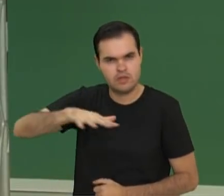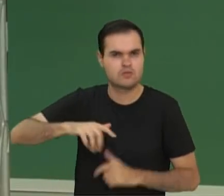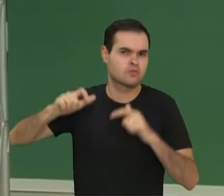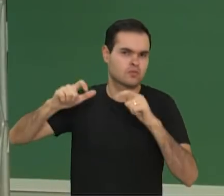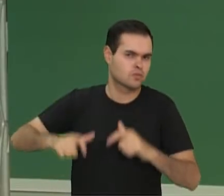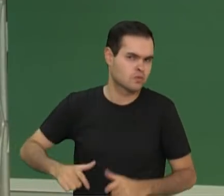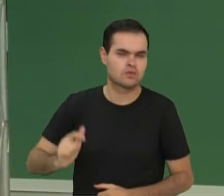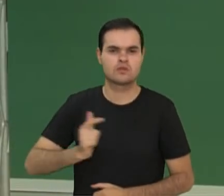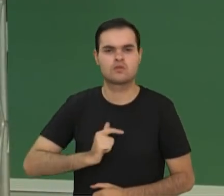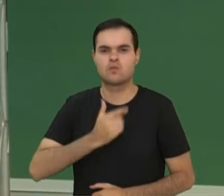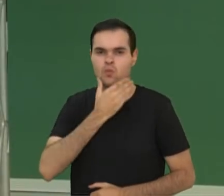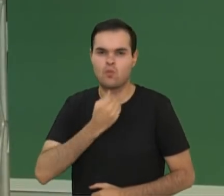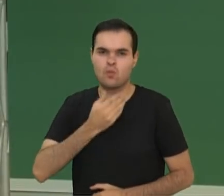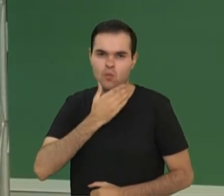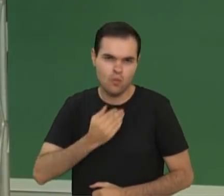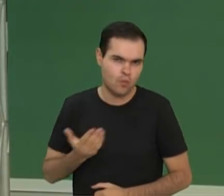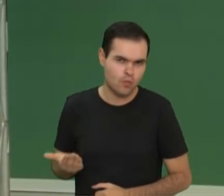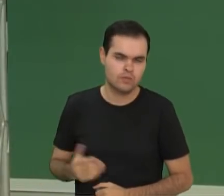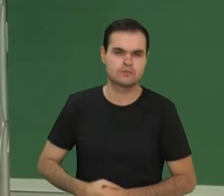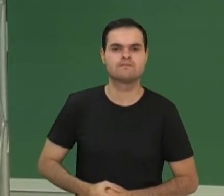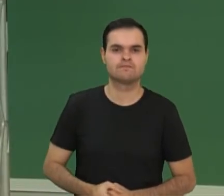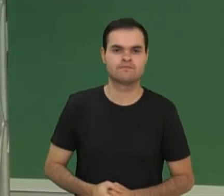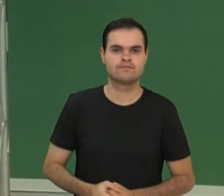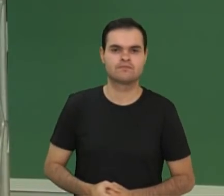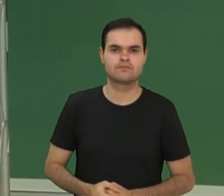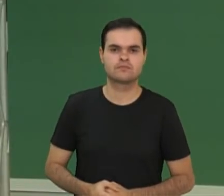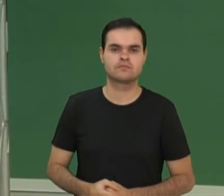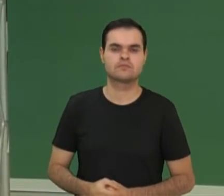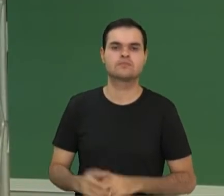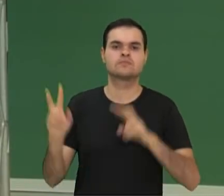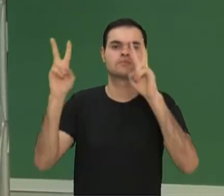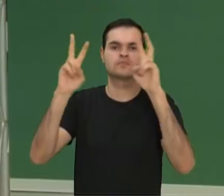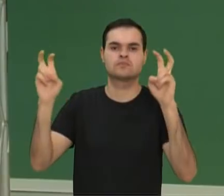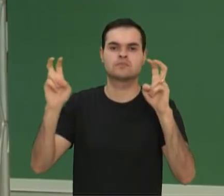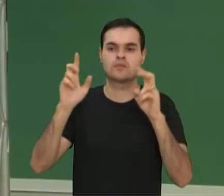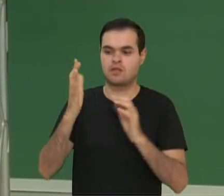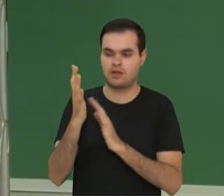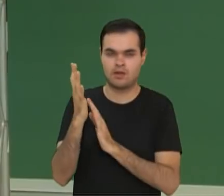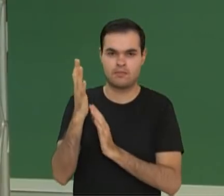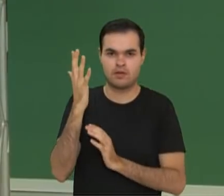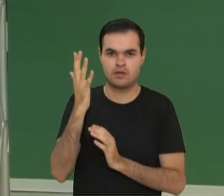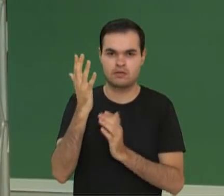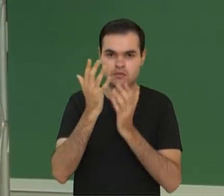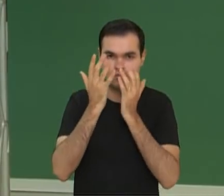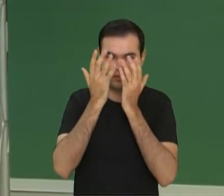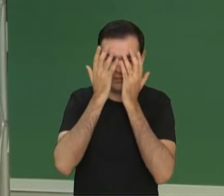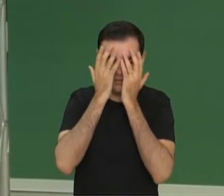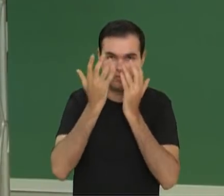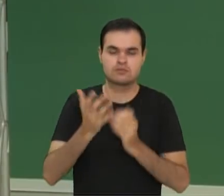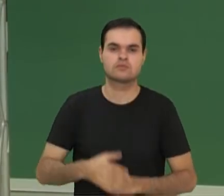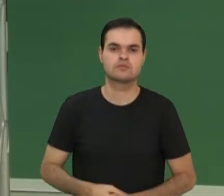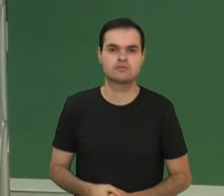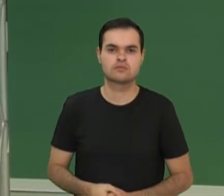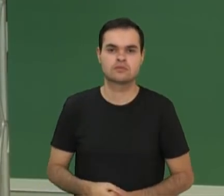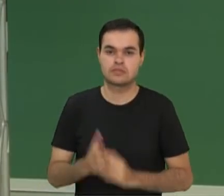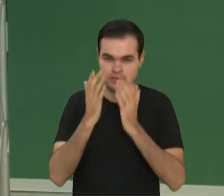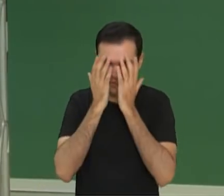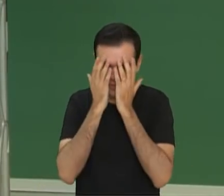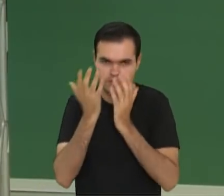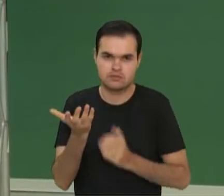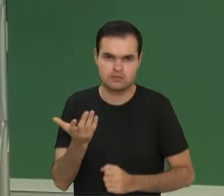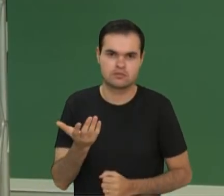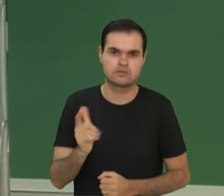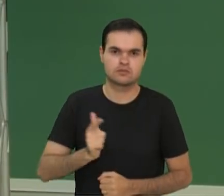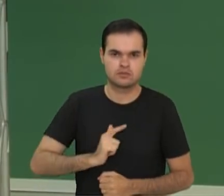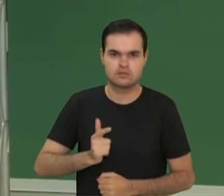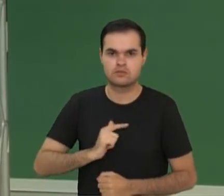qual está o homem. Como o título diz, ele está com a mão nas cabeças ali, na cabeça dele, né?